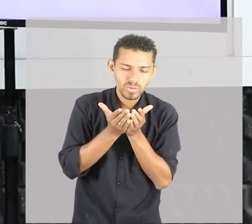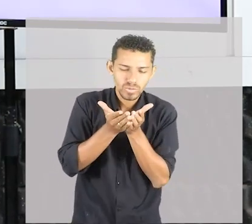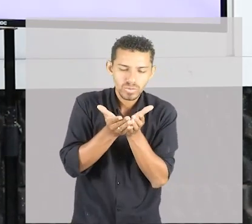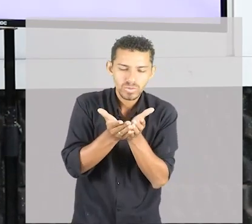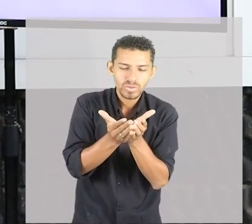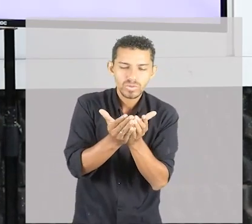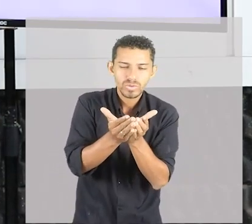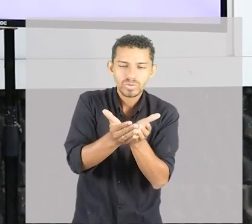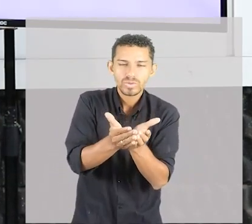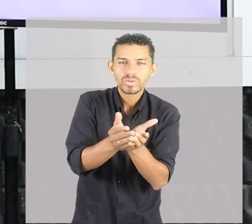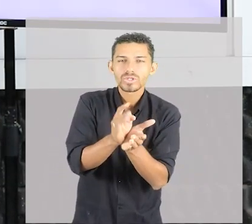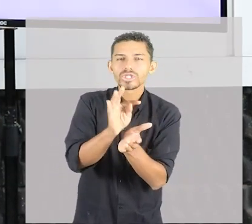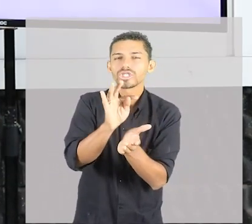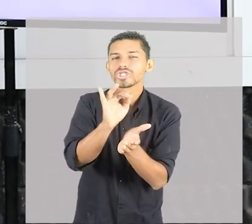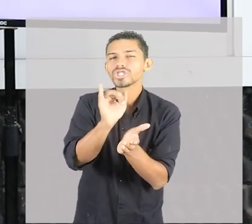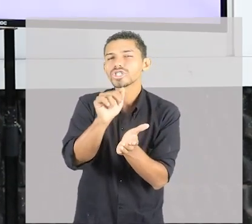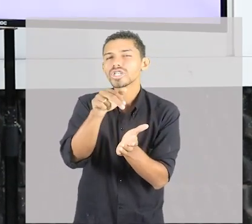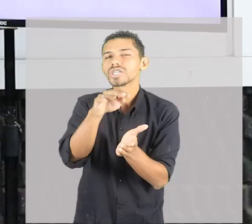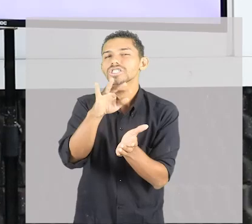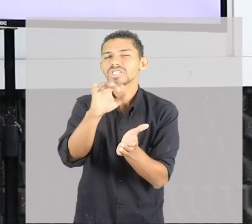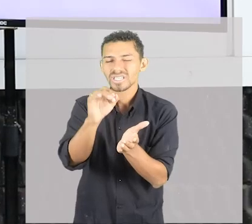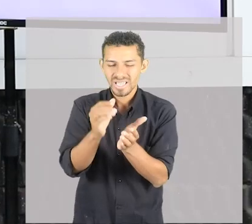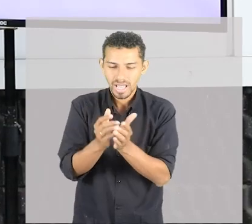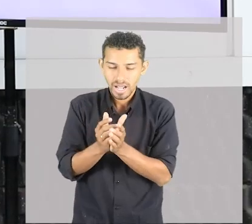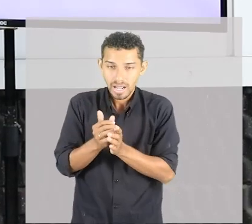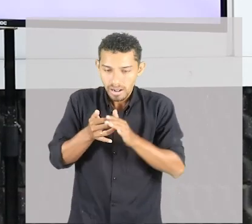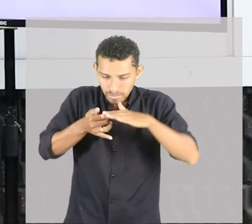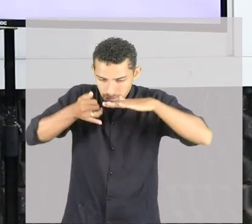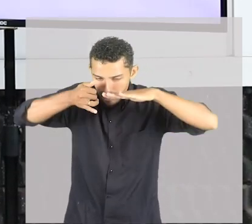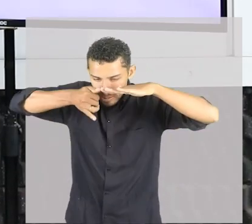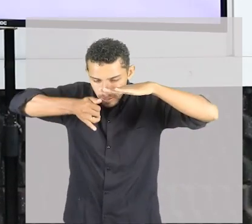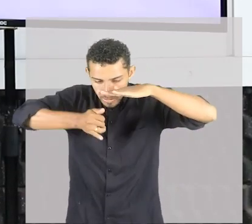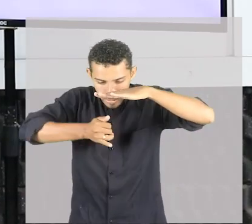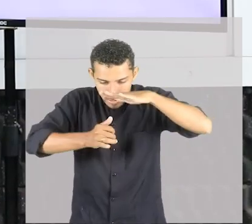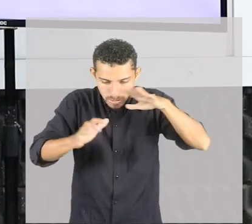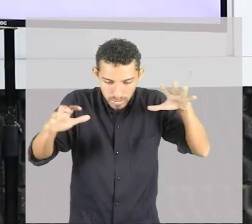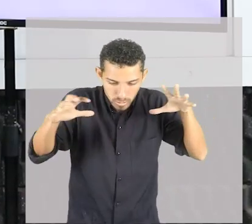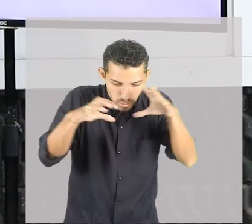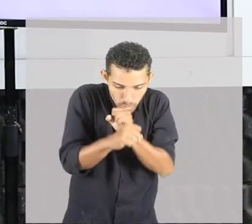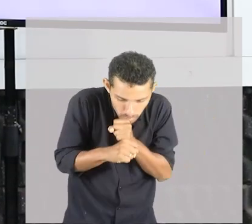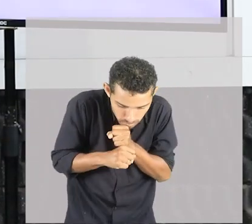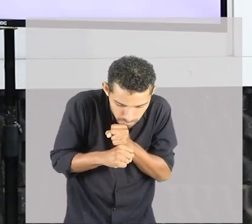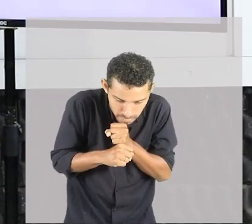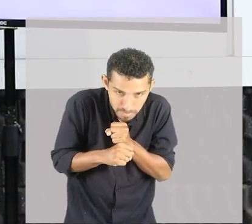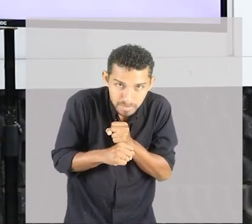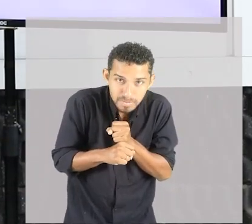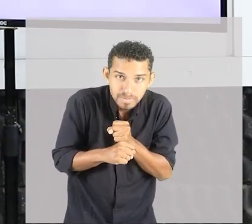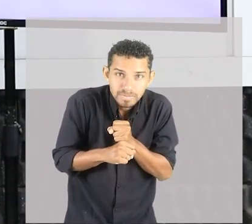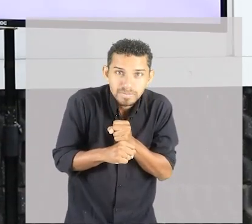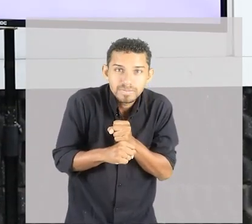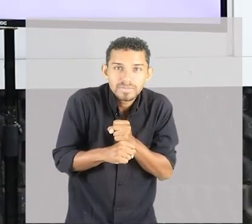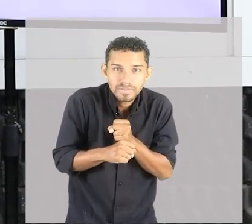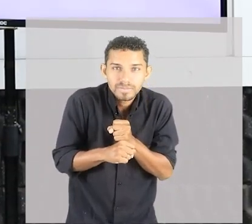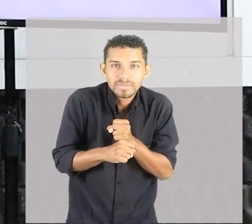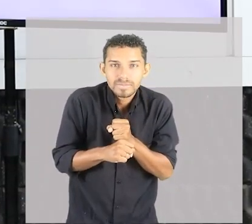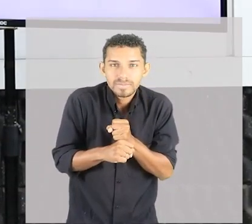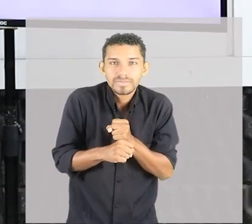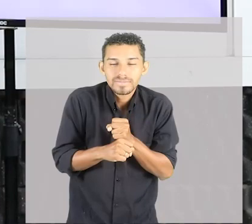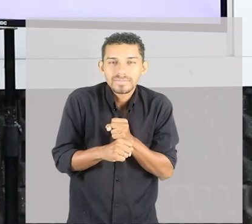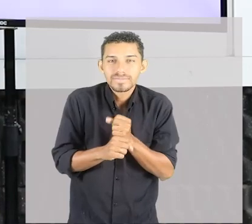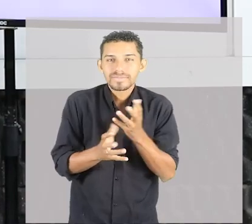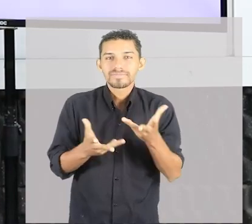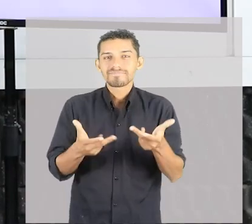do Titanic que teve um problema lá dentro e ele implodiu isso é implodir